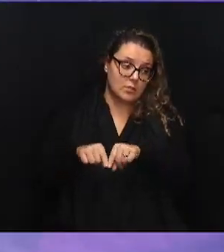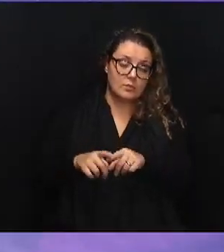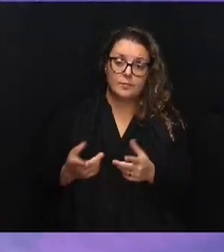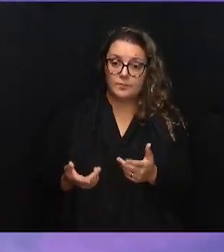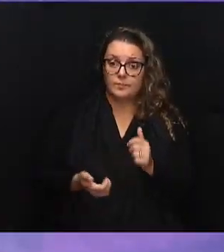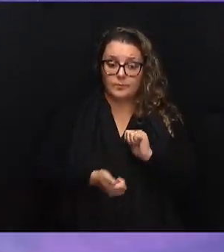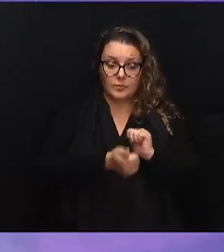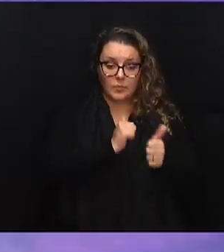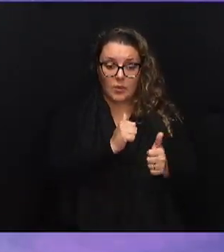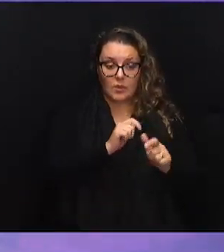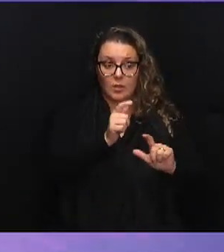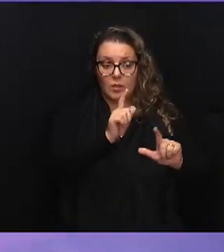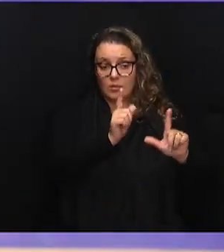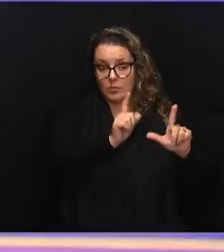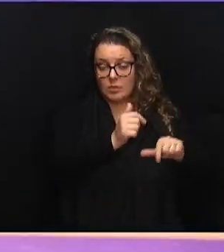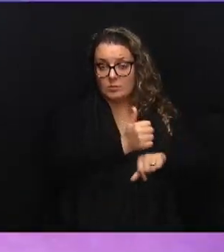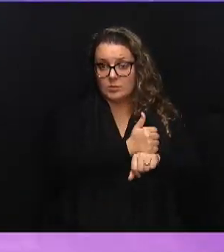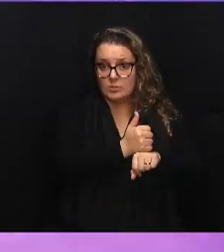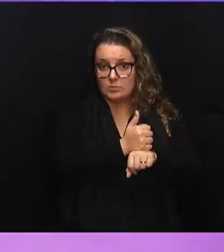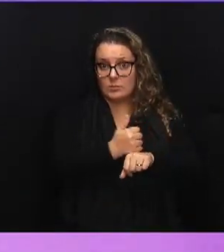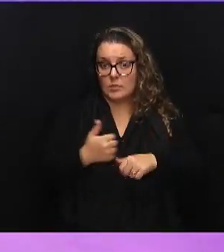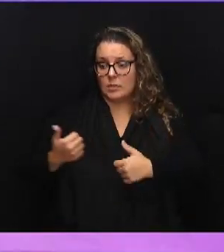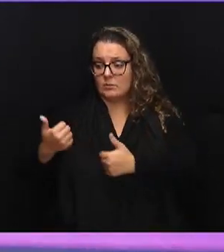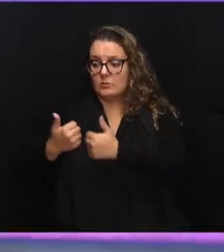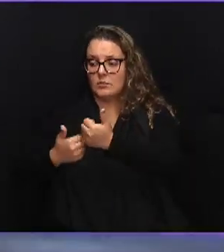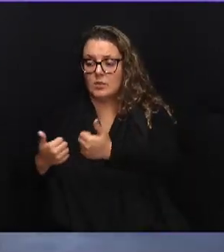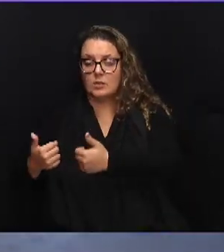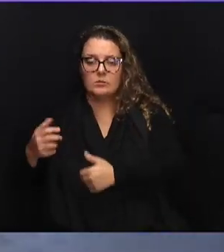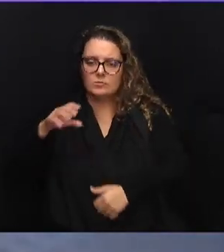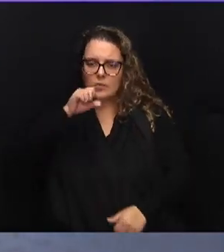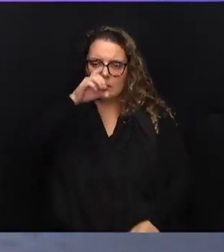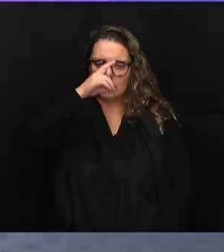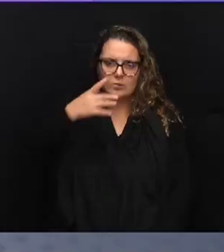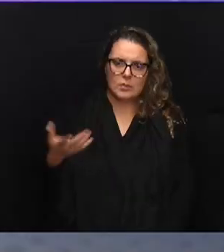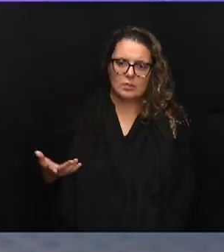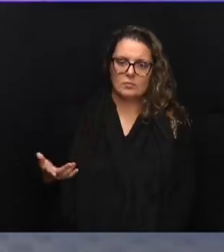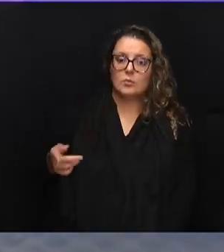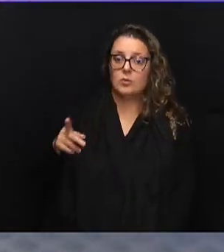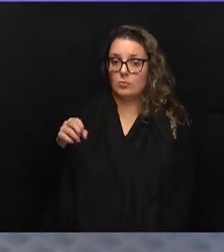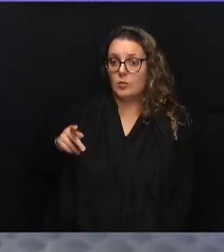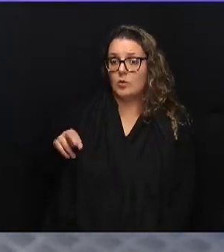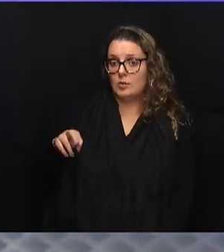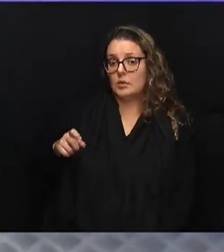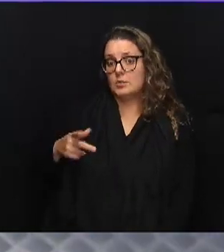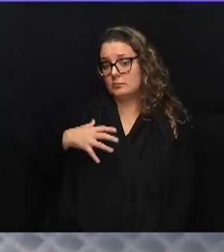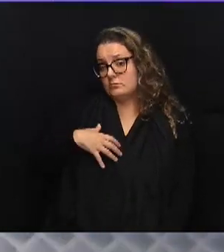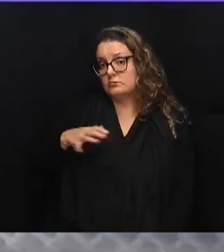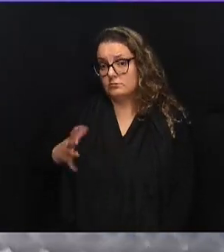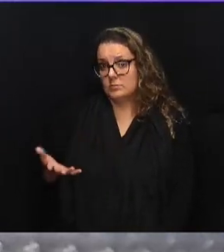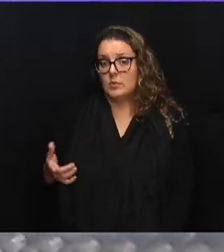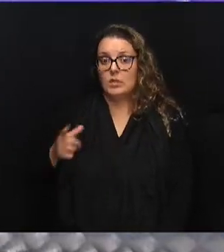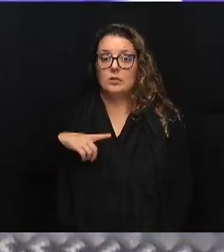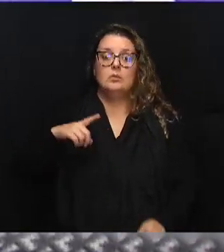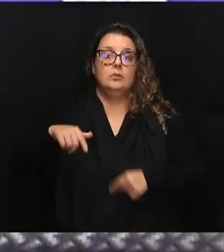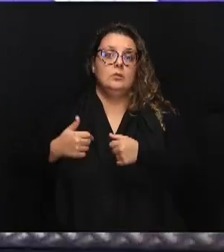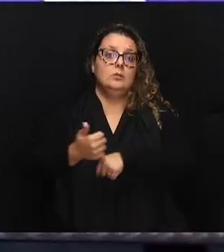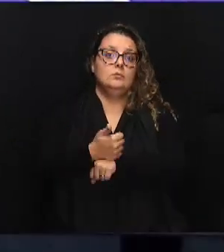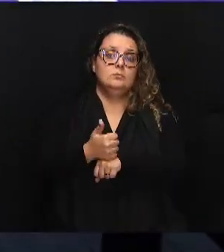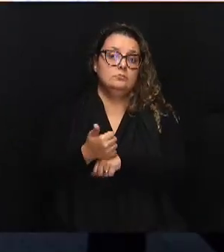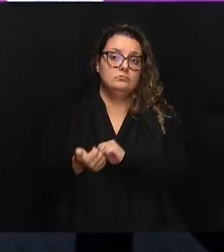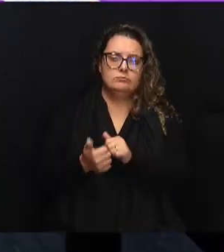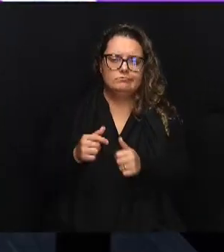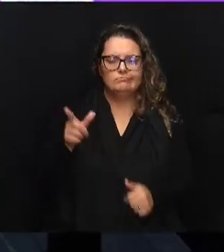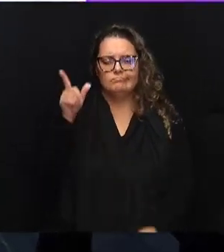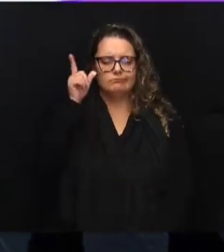profissional na TV, mas também tem o pessoal que se junta para bater uma pelada ali e tal no final de semana. Então o poker também tem isso. a gente tem muitos jogadores aqui que vêm para passar um tempo, para estirar a cabeça,